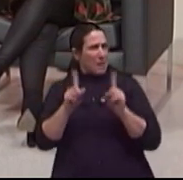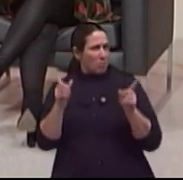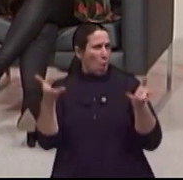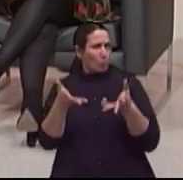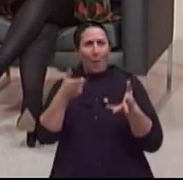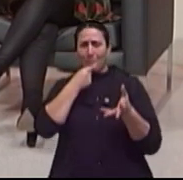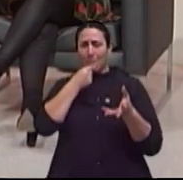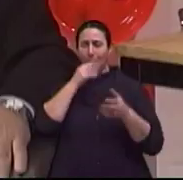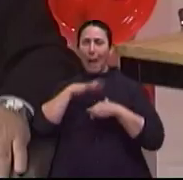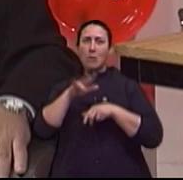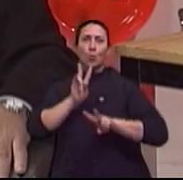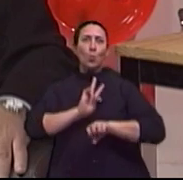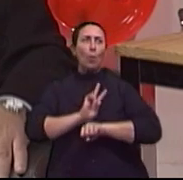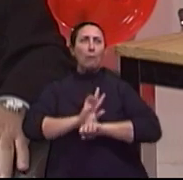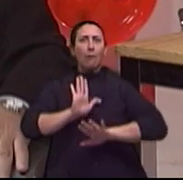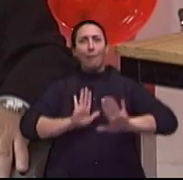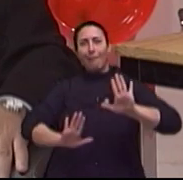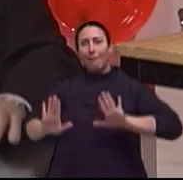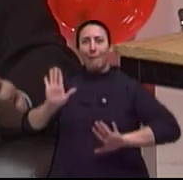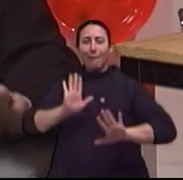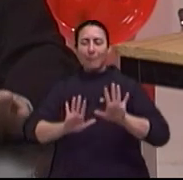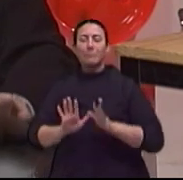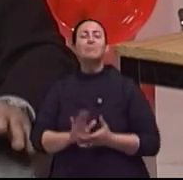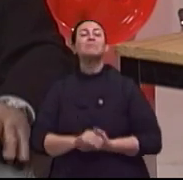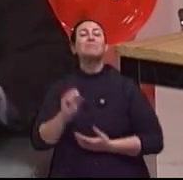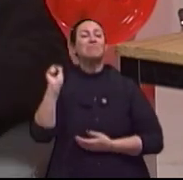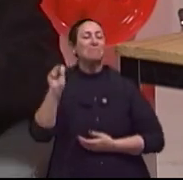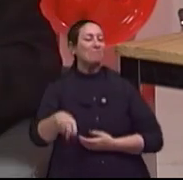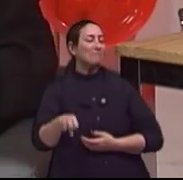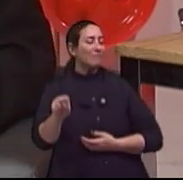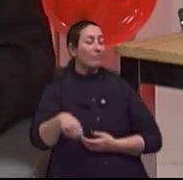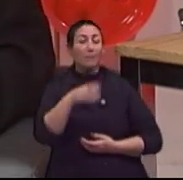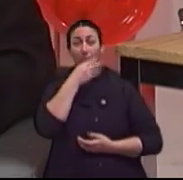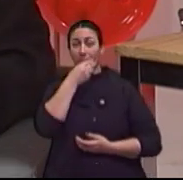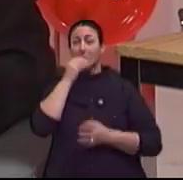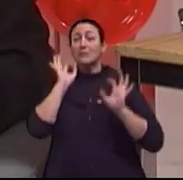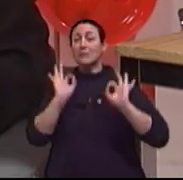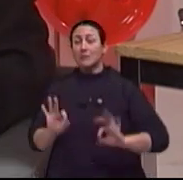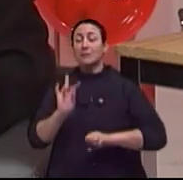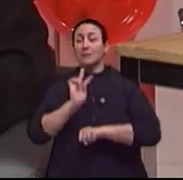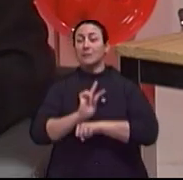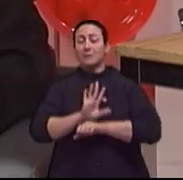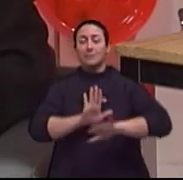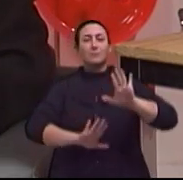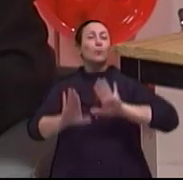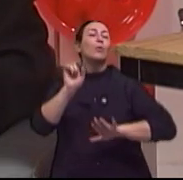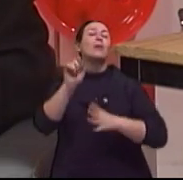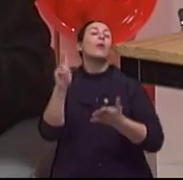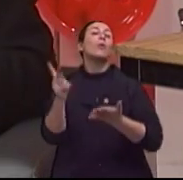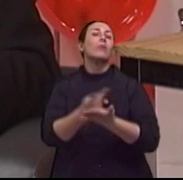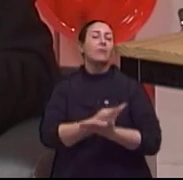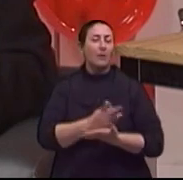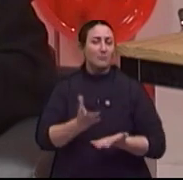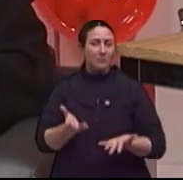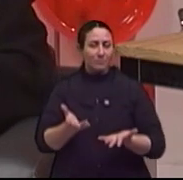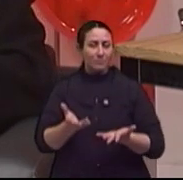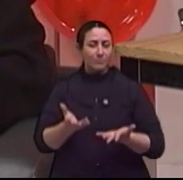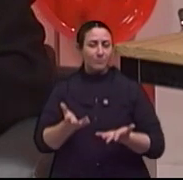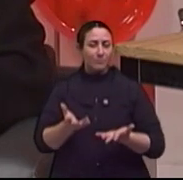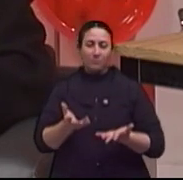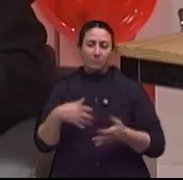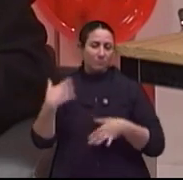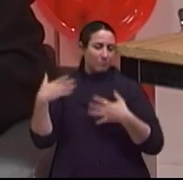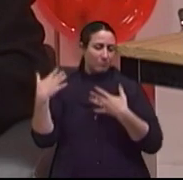vaidosos hoje concorda comigo Doutor Sem dúvida é o que acontece é o seguinte Isabel eh os